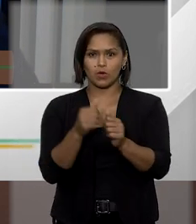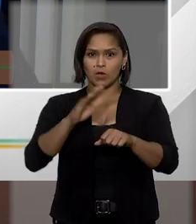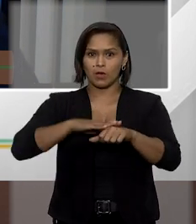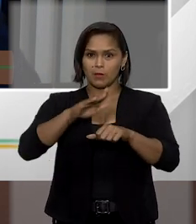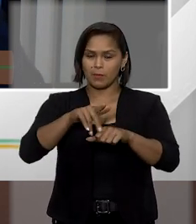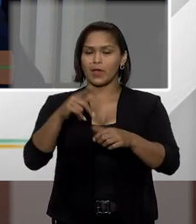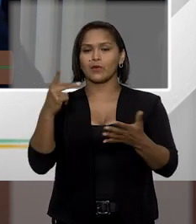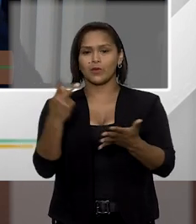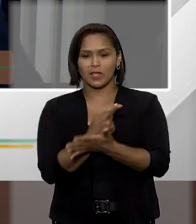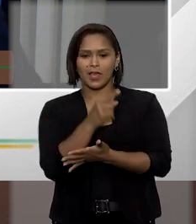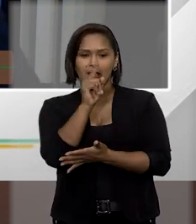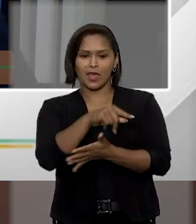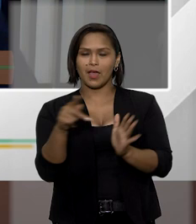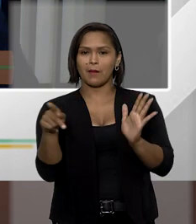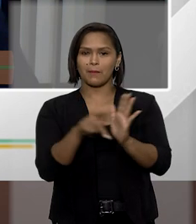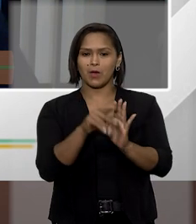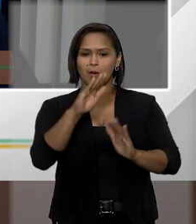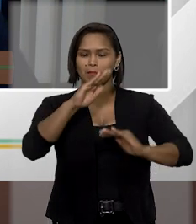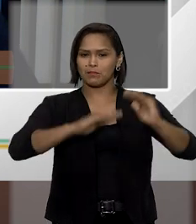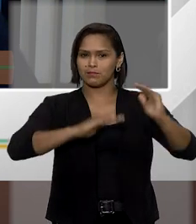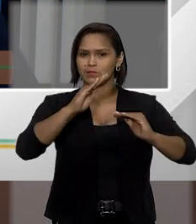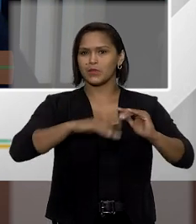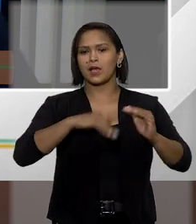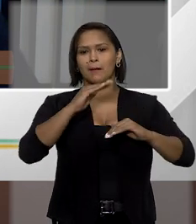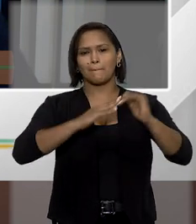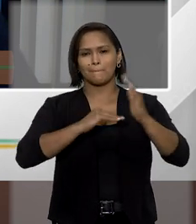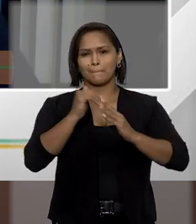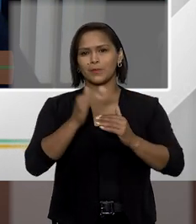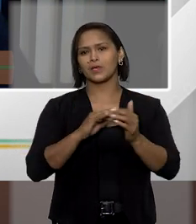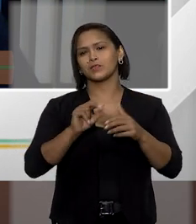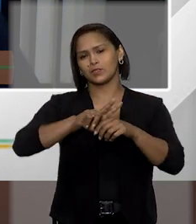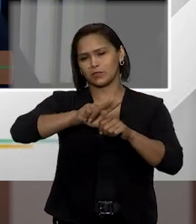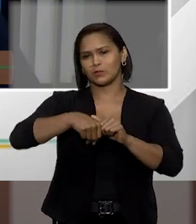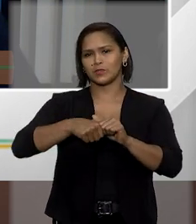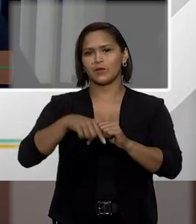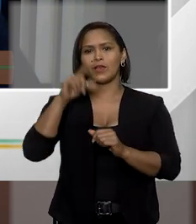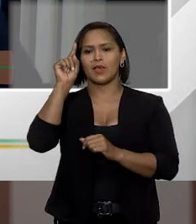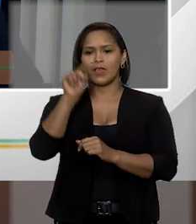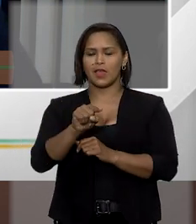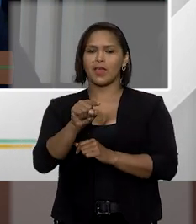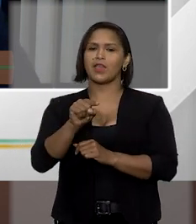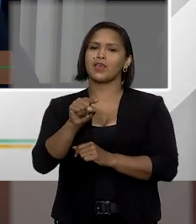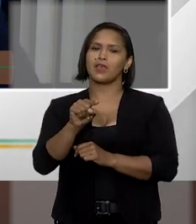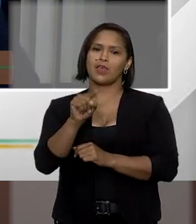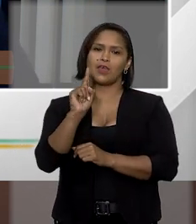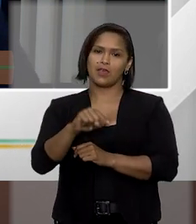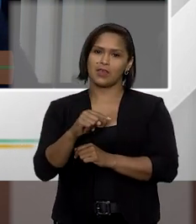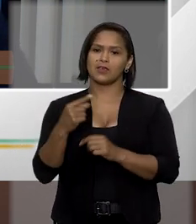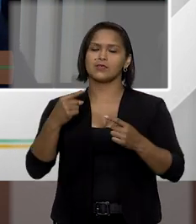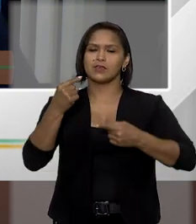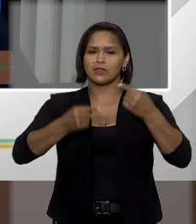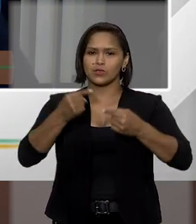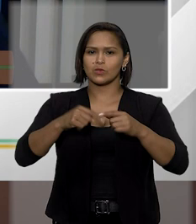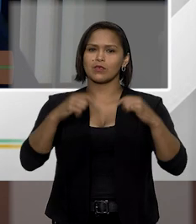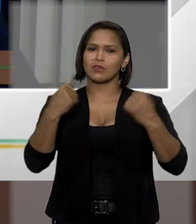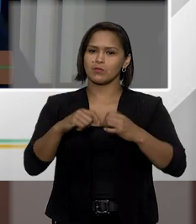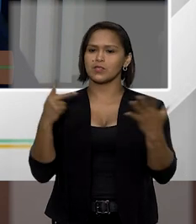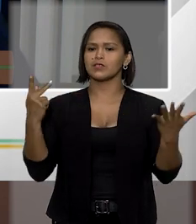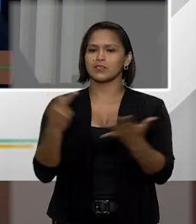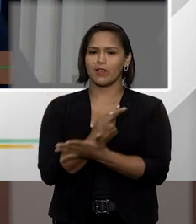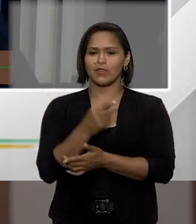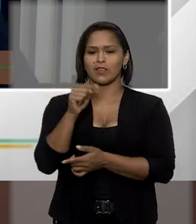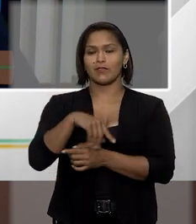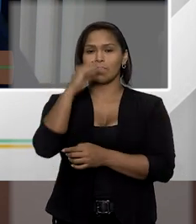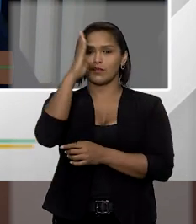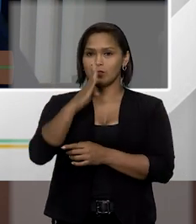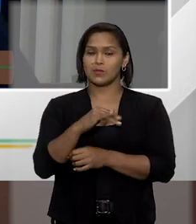na maioria das vezes é ela a mola propulsora para a prática dessas condutas? É esse Essa é a discussão que nós deveríamos